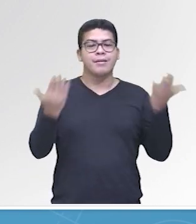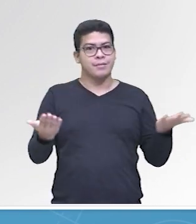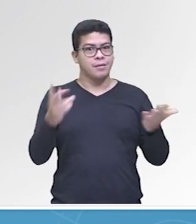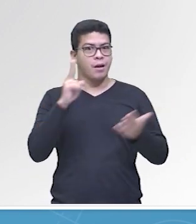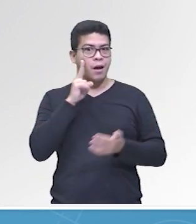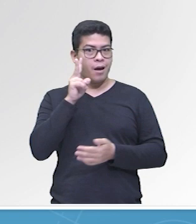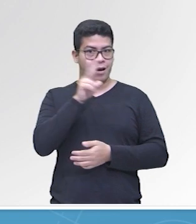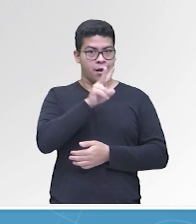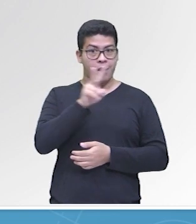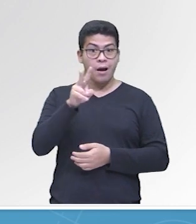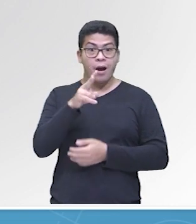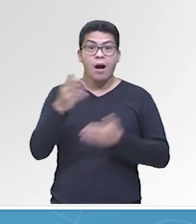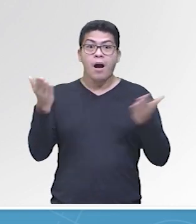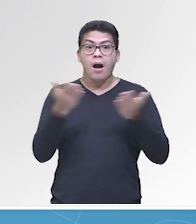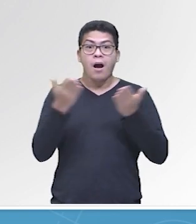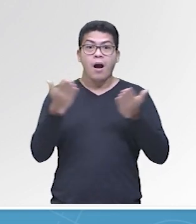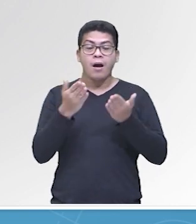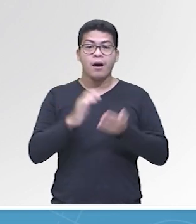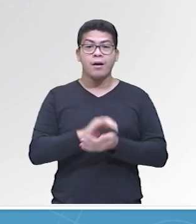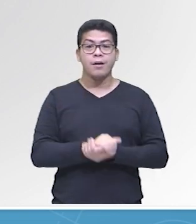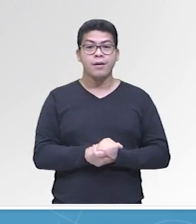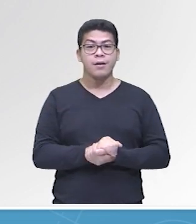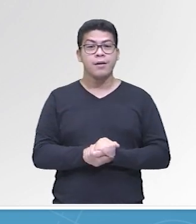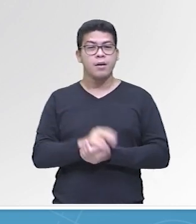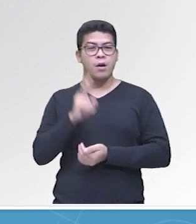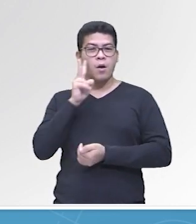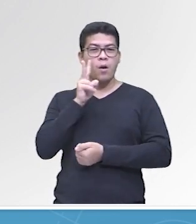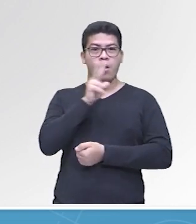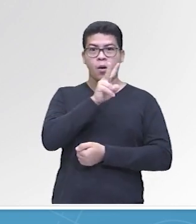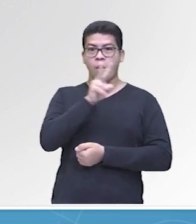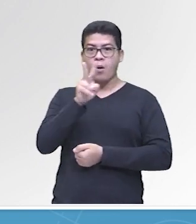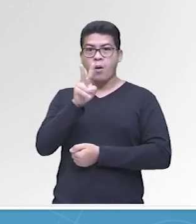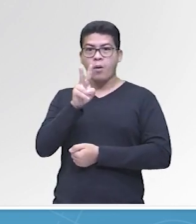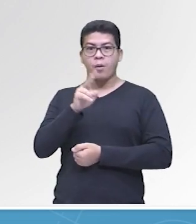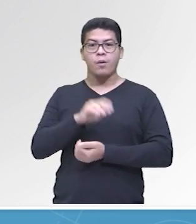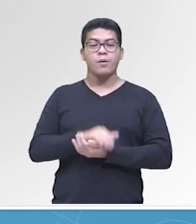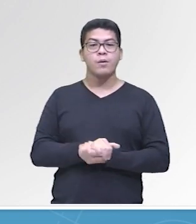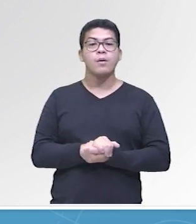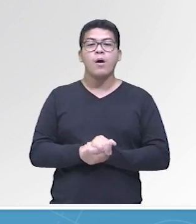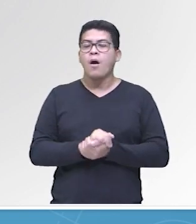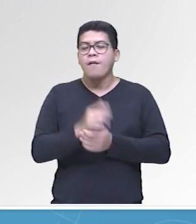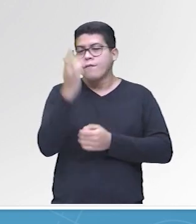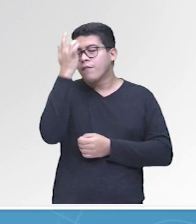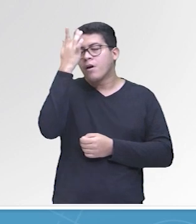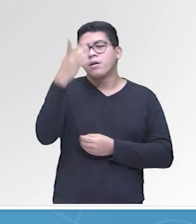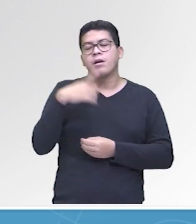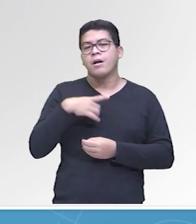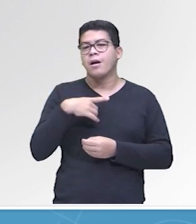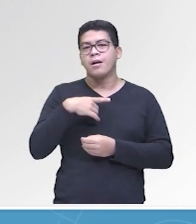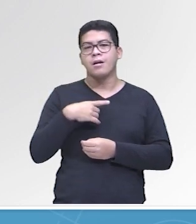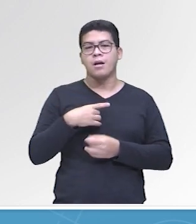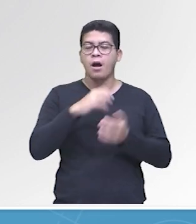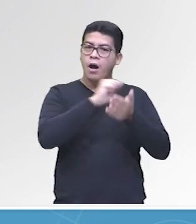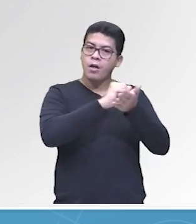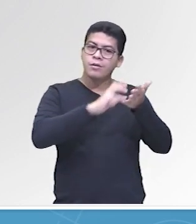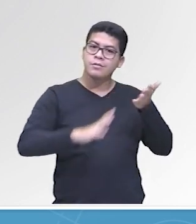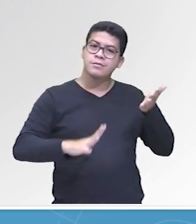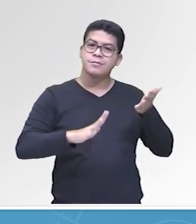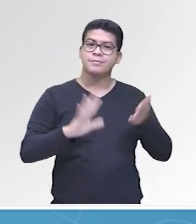eu deixo vocês agora com certeza que vocês vão conseguir concluir com muita facilidade a nossa dinâmica local